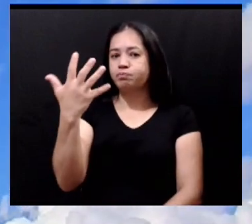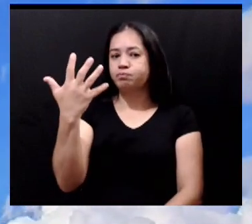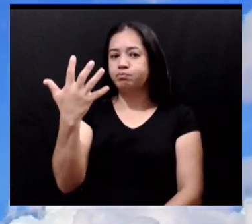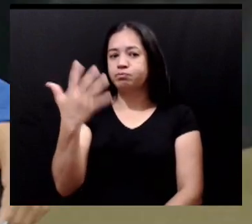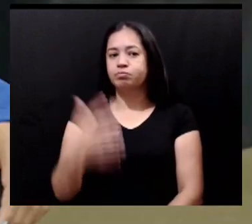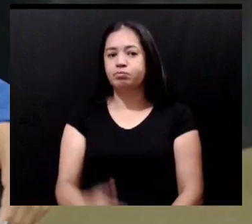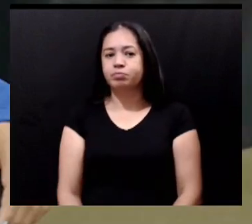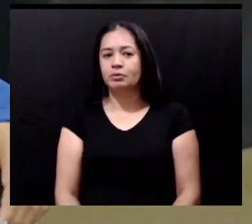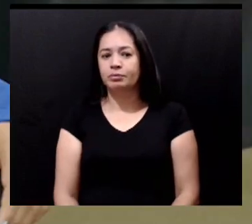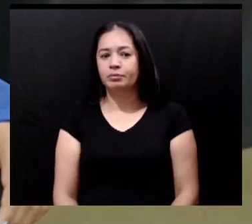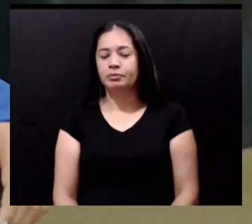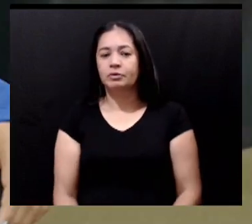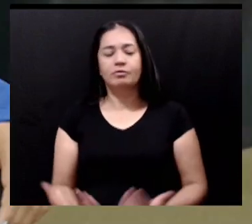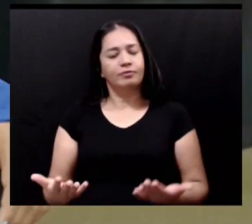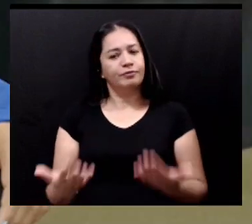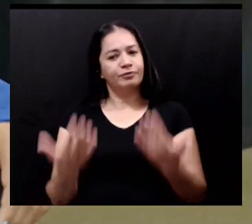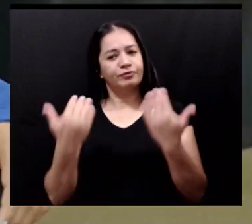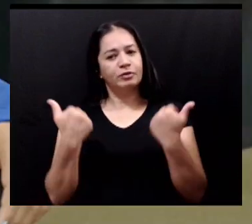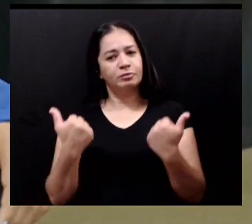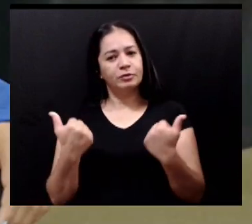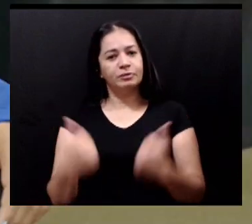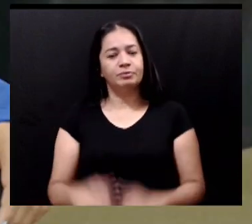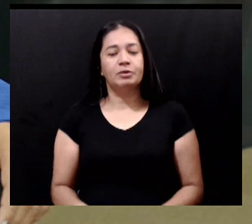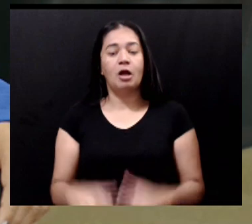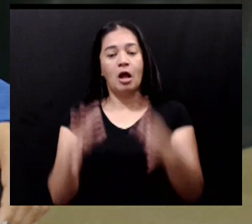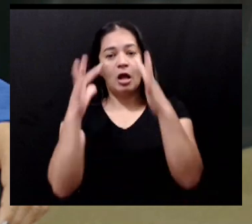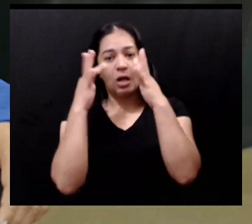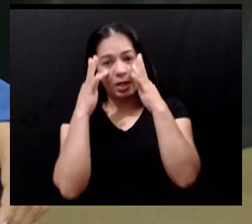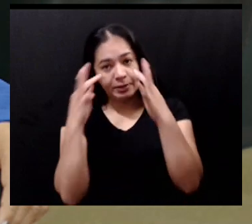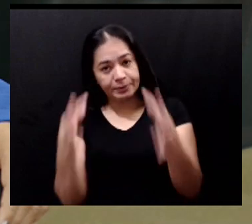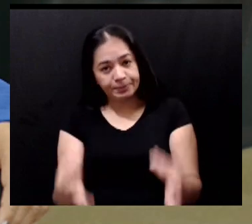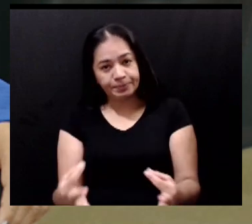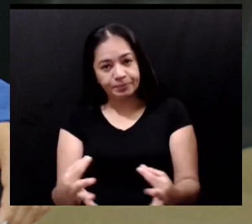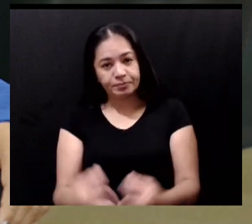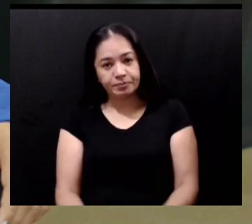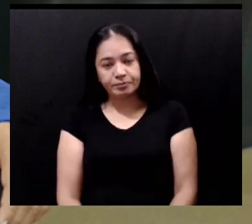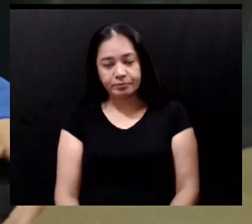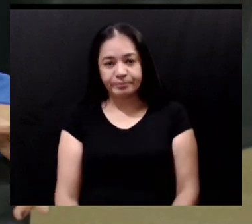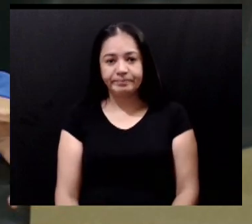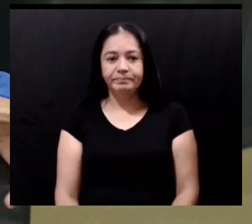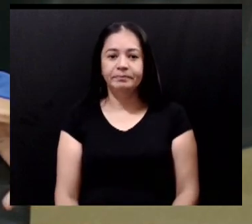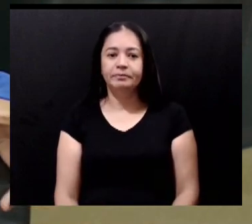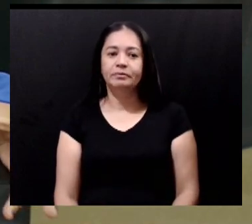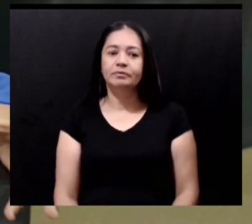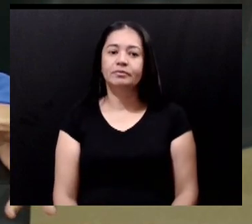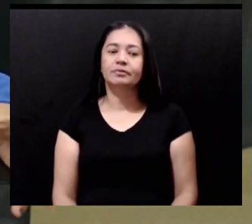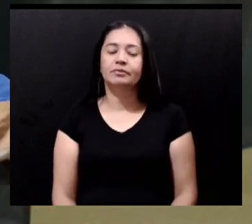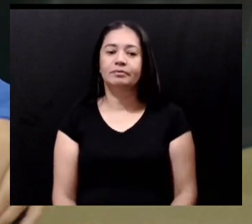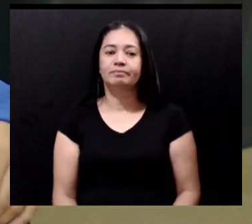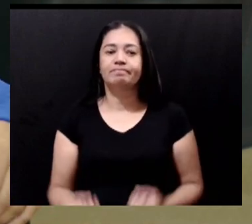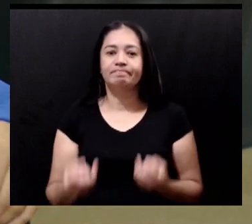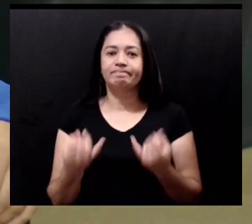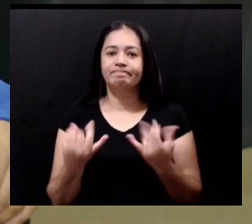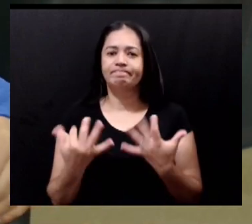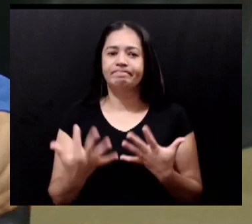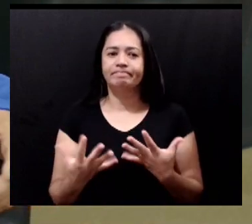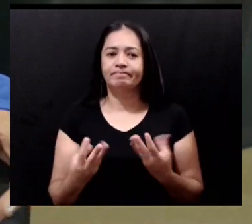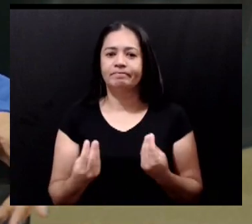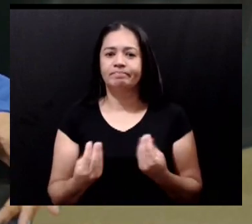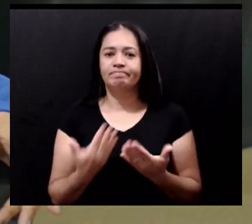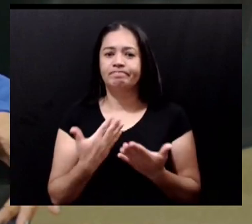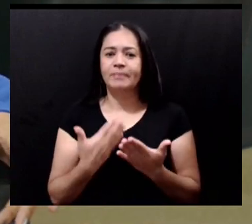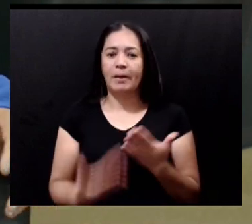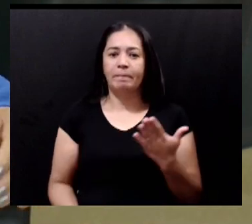lá então, gente, olha só, vamos falar de perda,